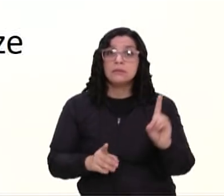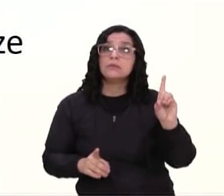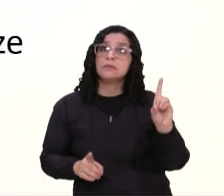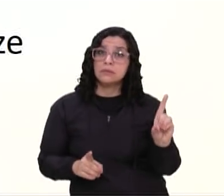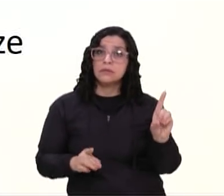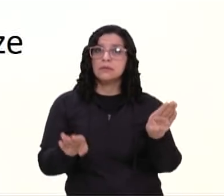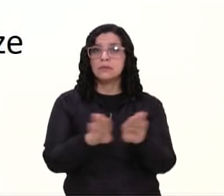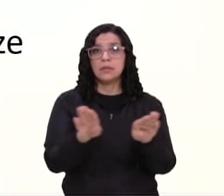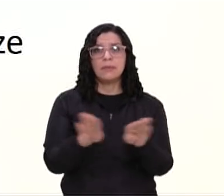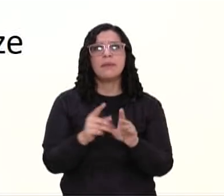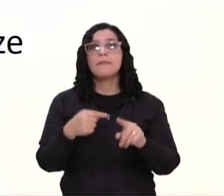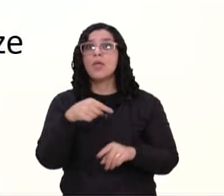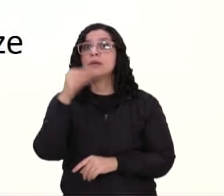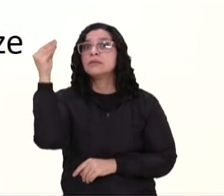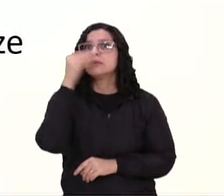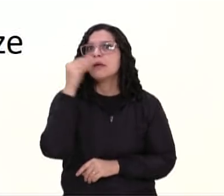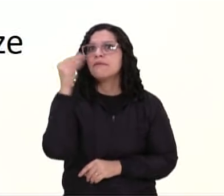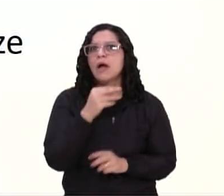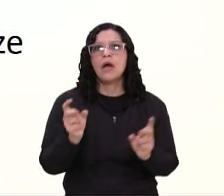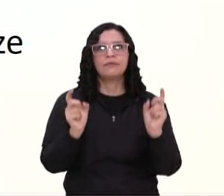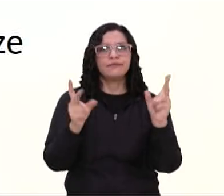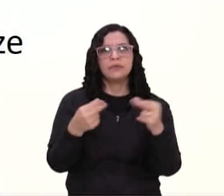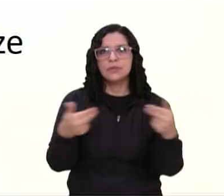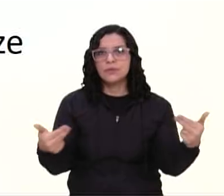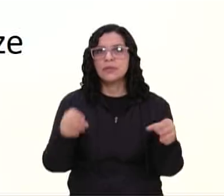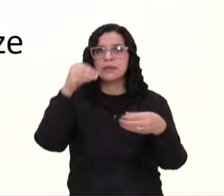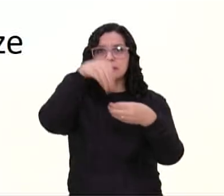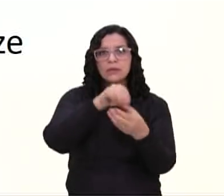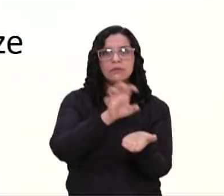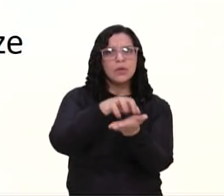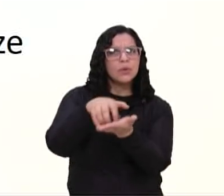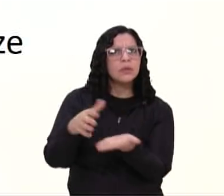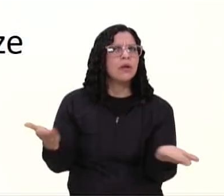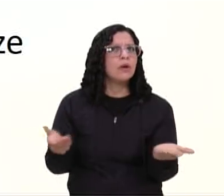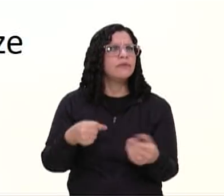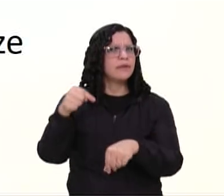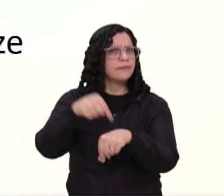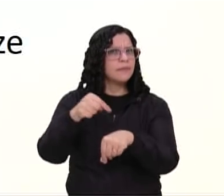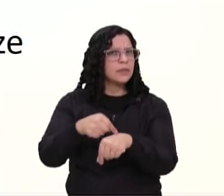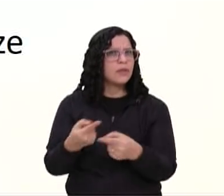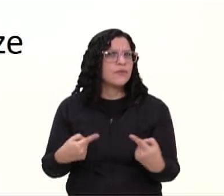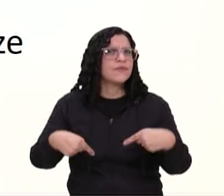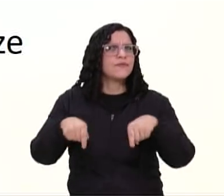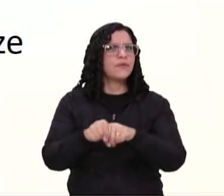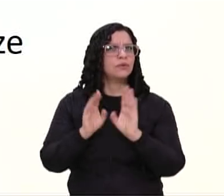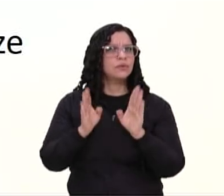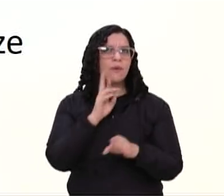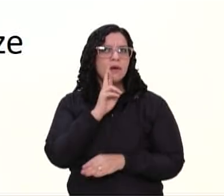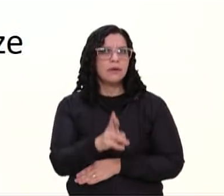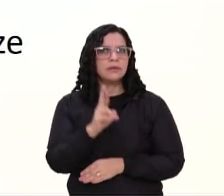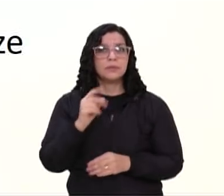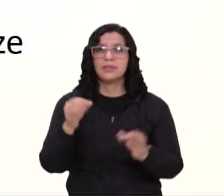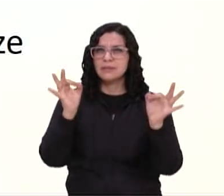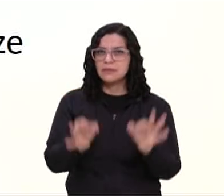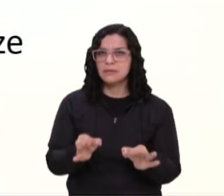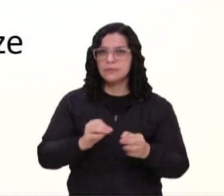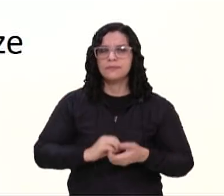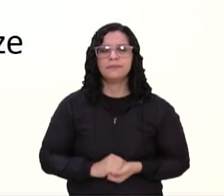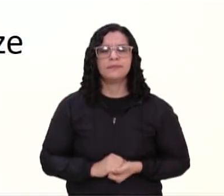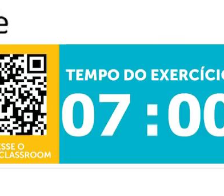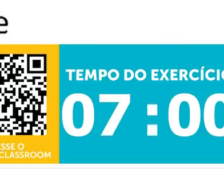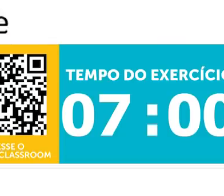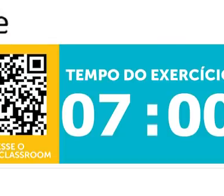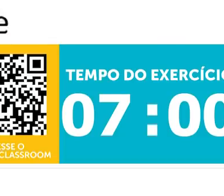D. Demonstrava a fraqueza do comércio das 13 colônias. Você tem uns minutinhos para responder e eu já volto com a resposta correta.